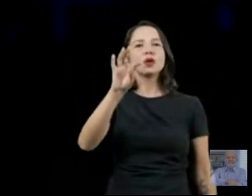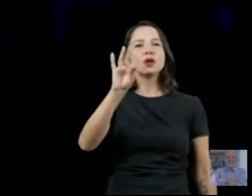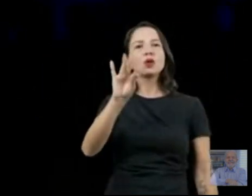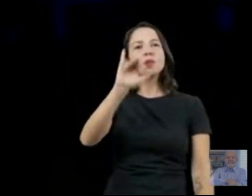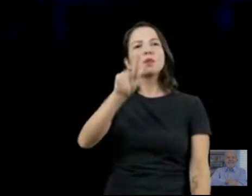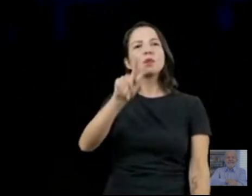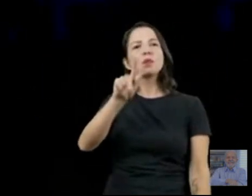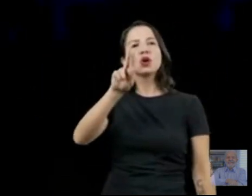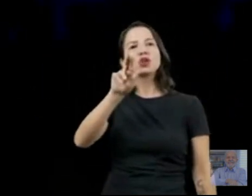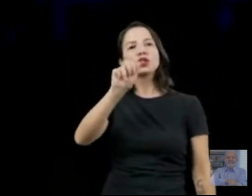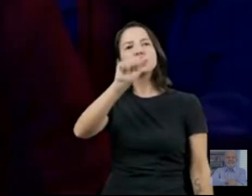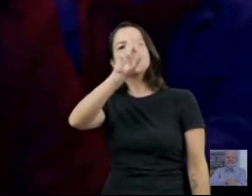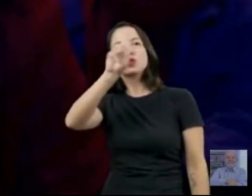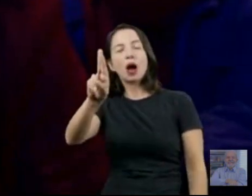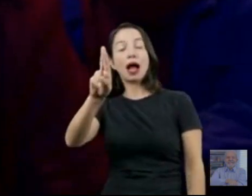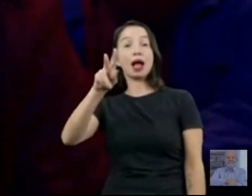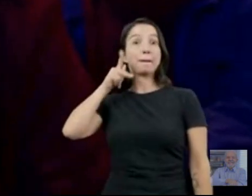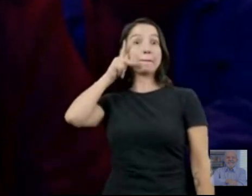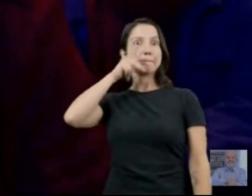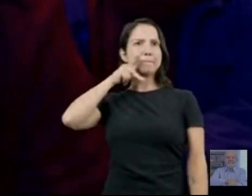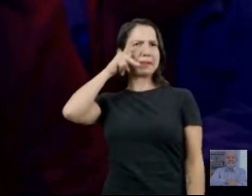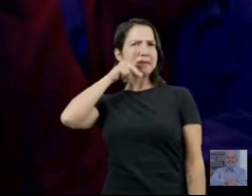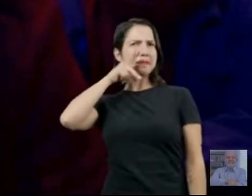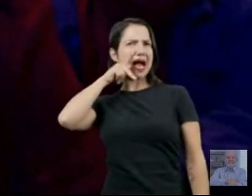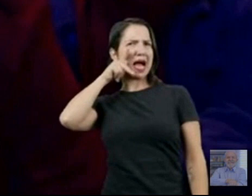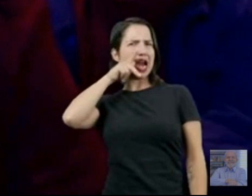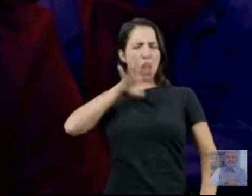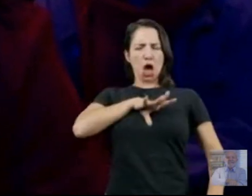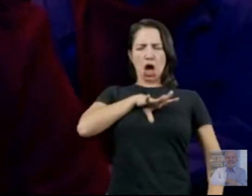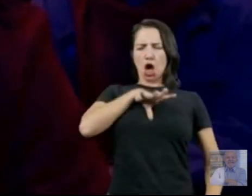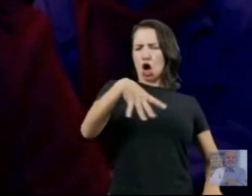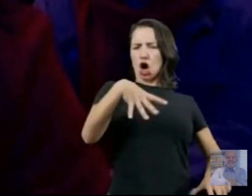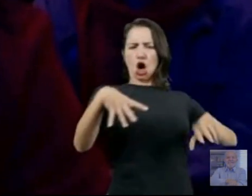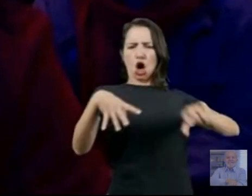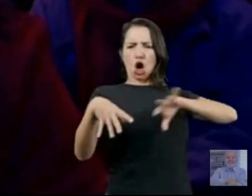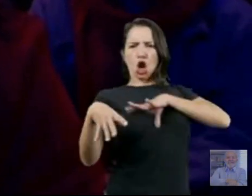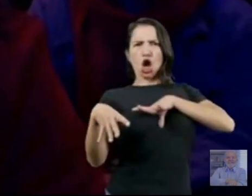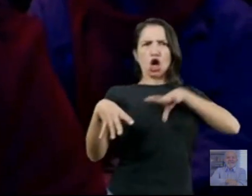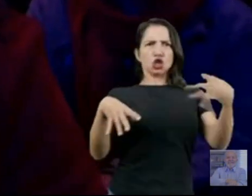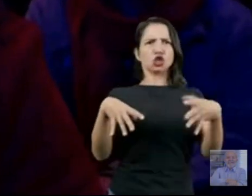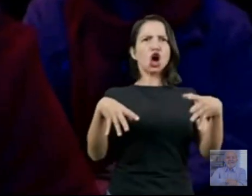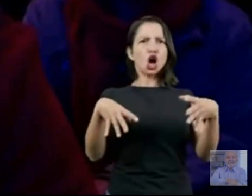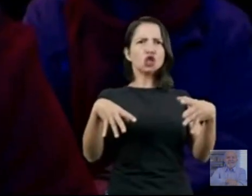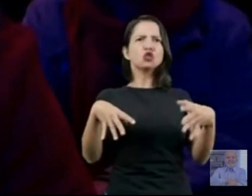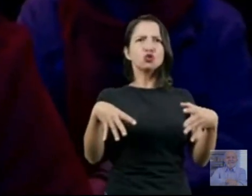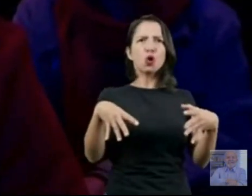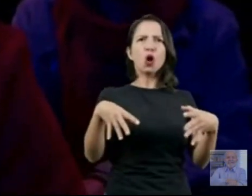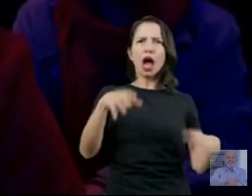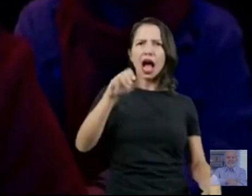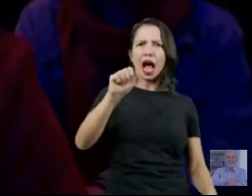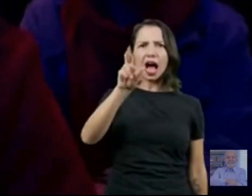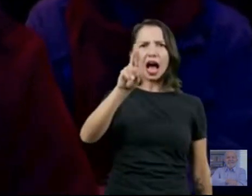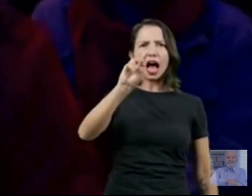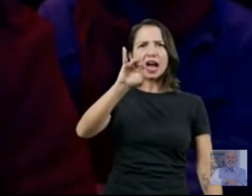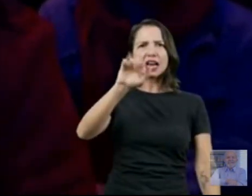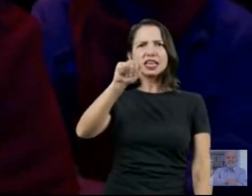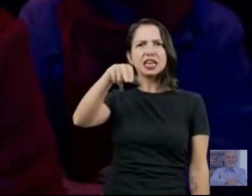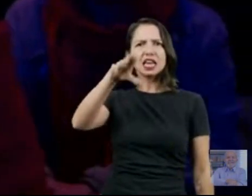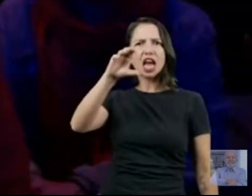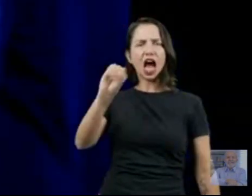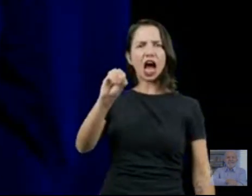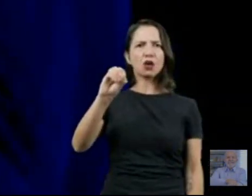gigante pequenina, da graça de um ariano, do vigor de um erundina, terra do os